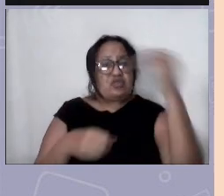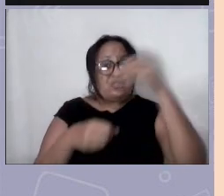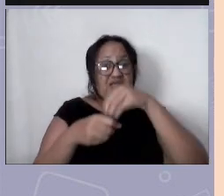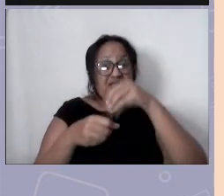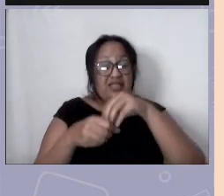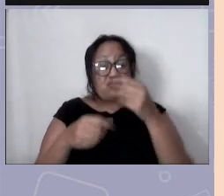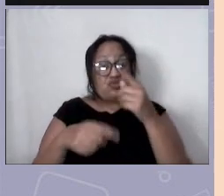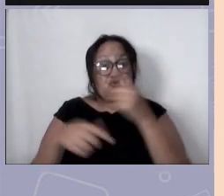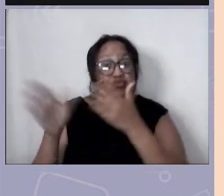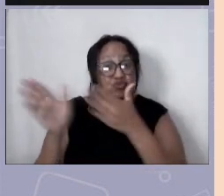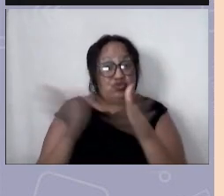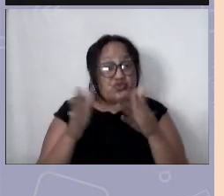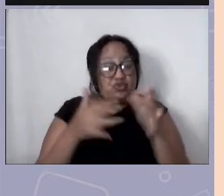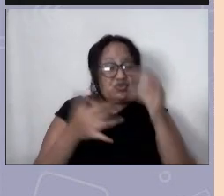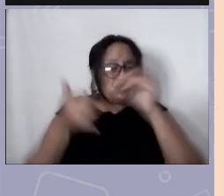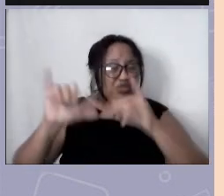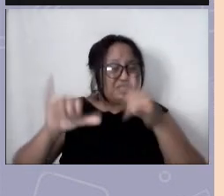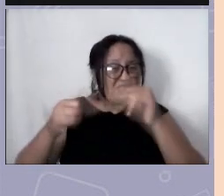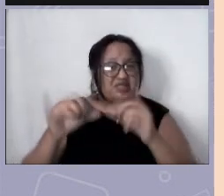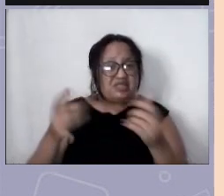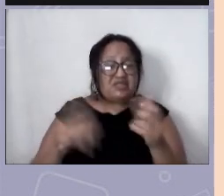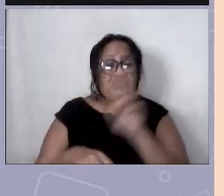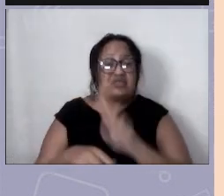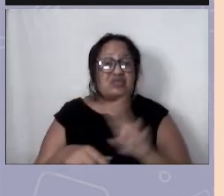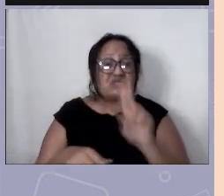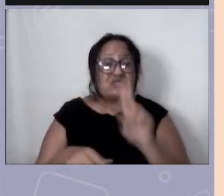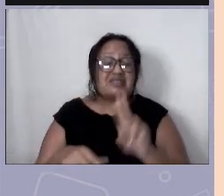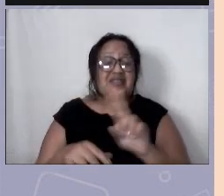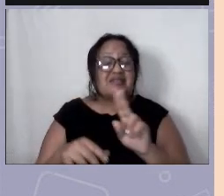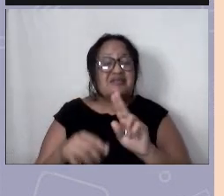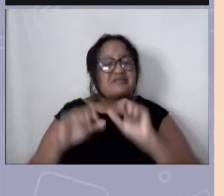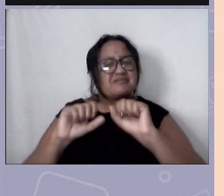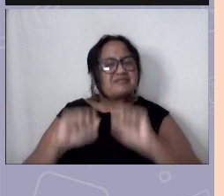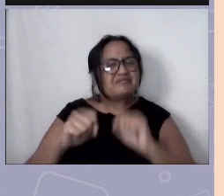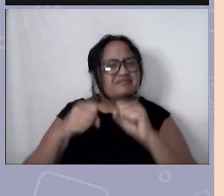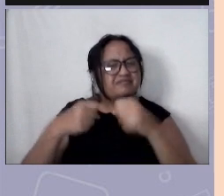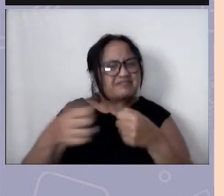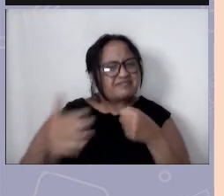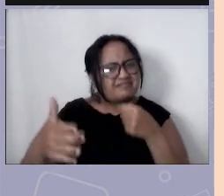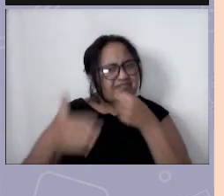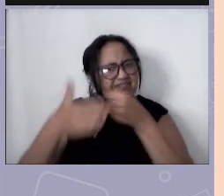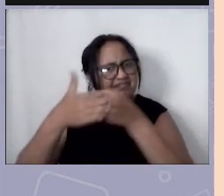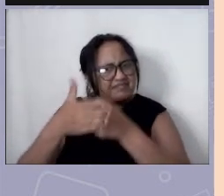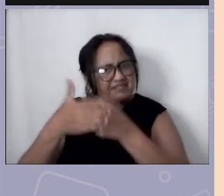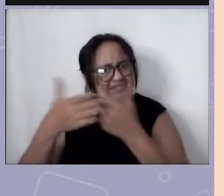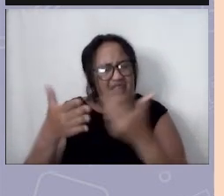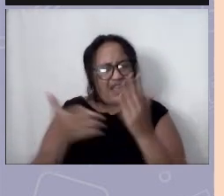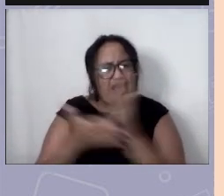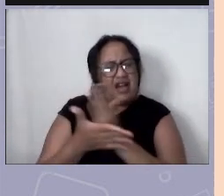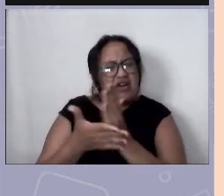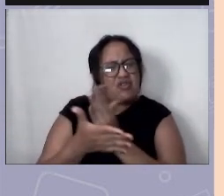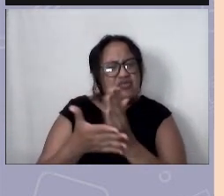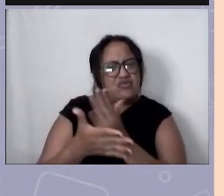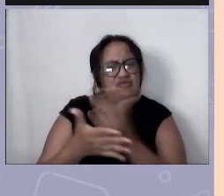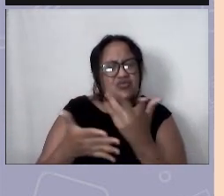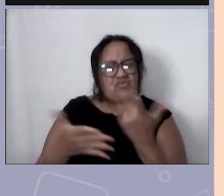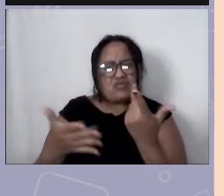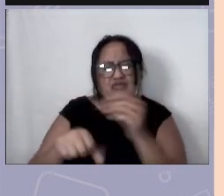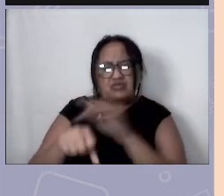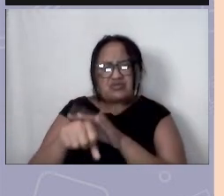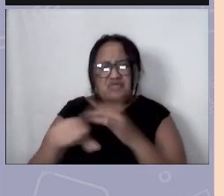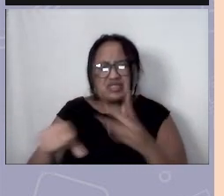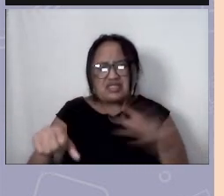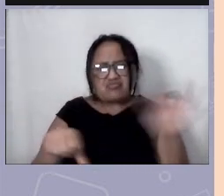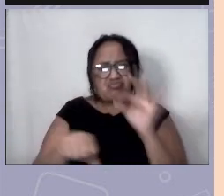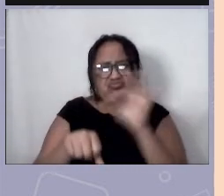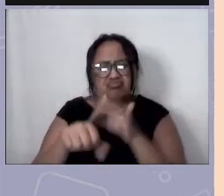produtos químicos que vão ser utilizados para combater alguma praga algo que esteja ali prejudicando a produção agrícola então vão